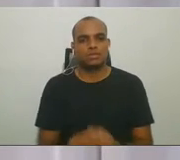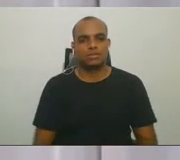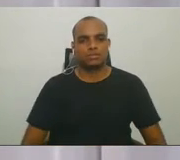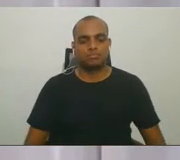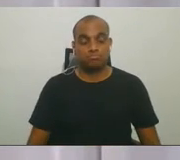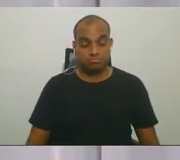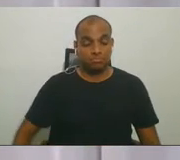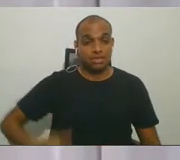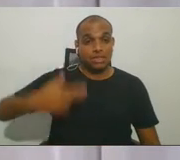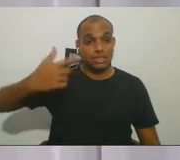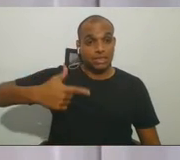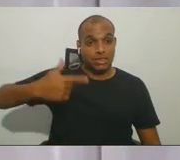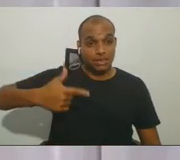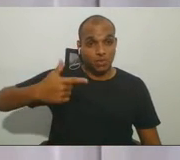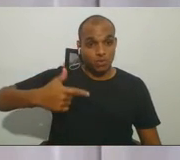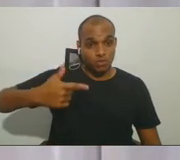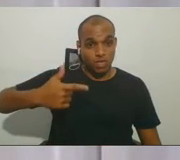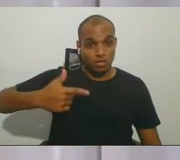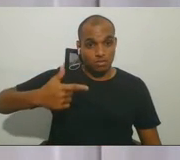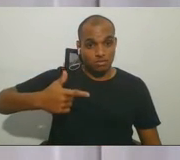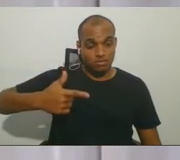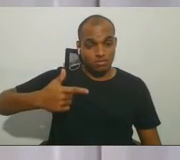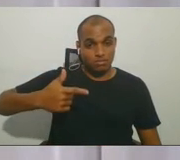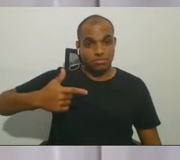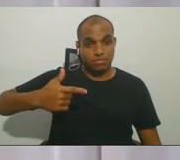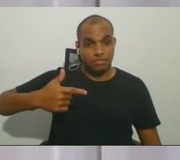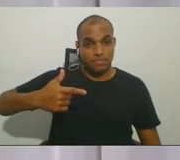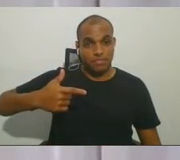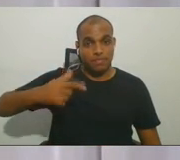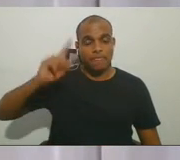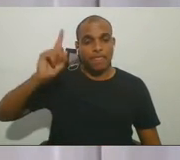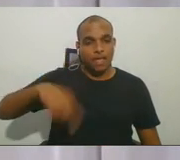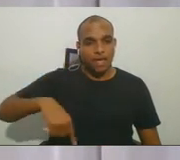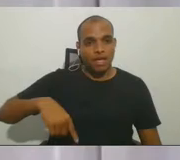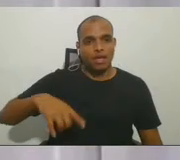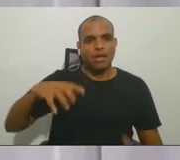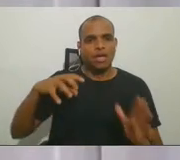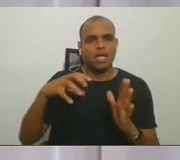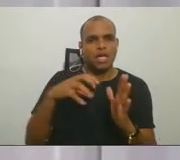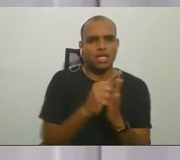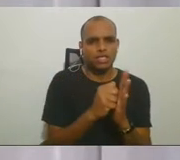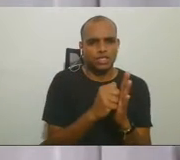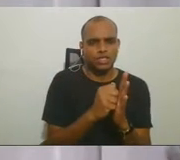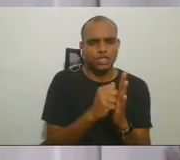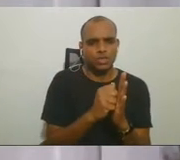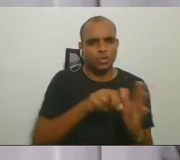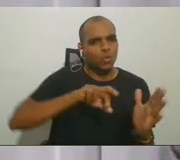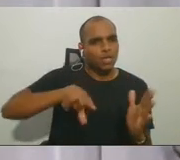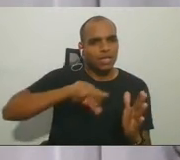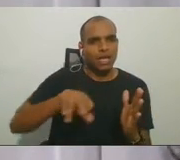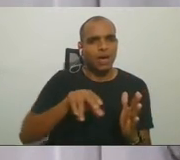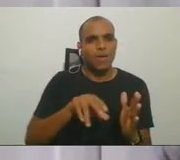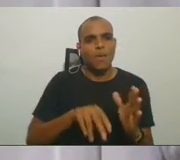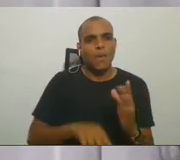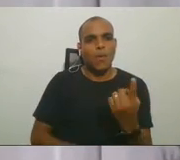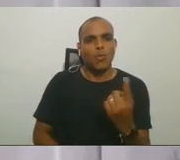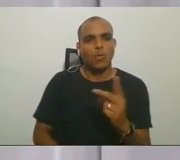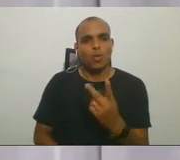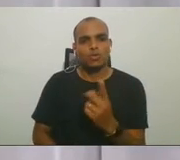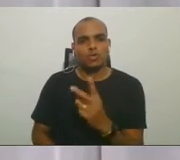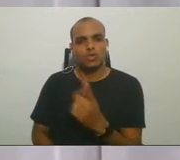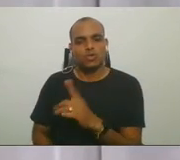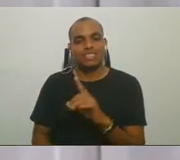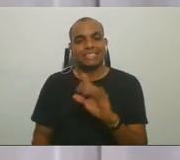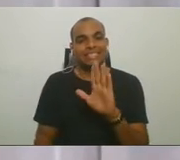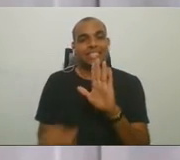grande medida é o registro não binário de identidade